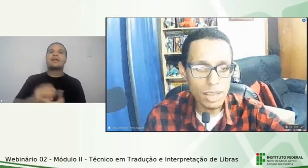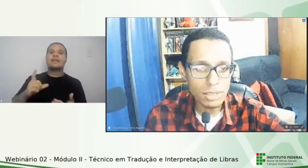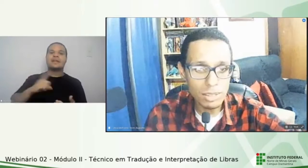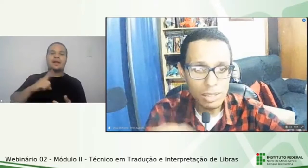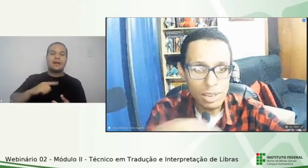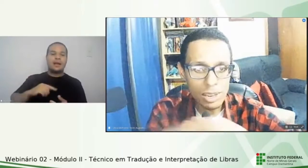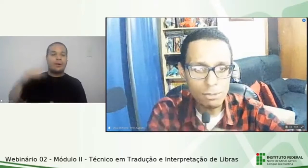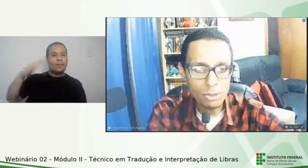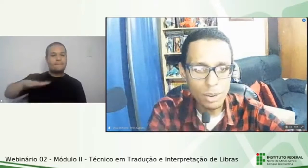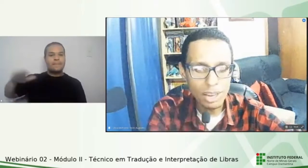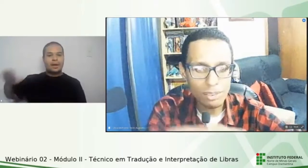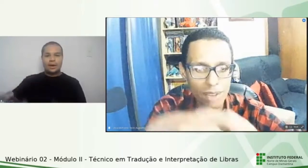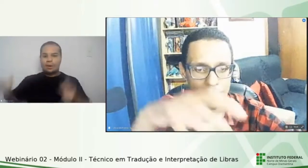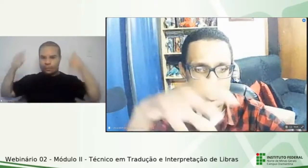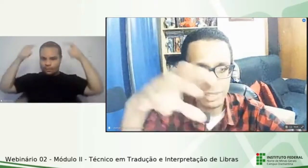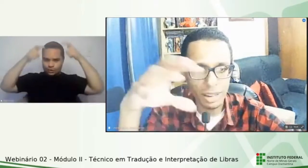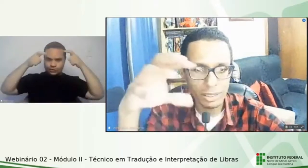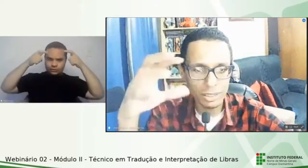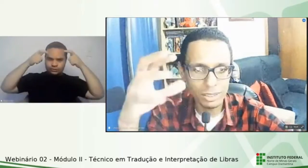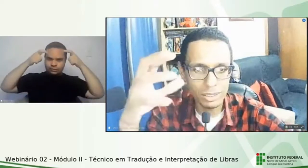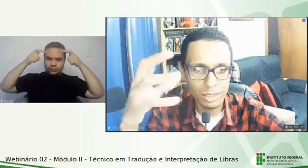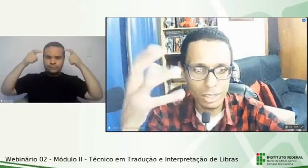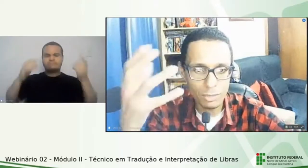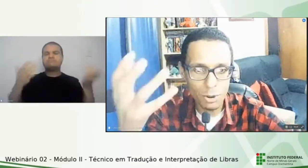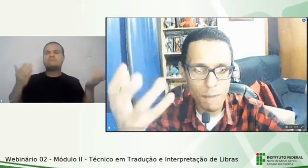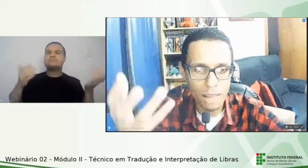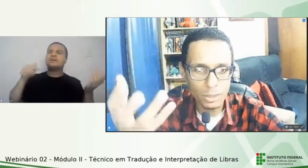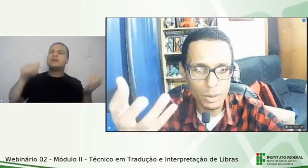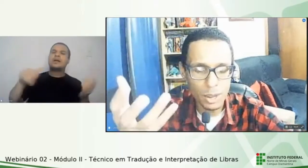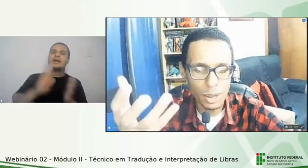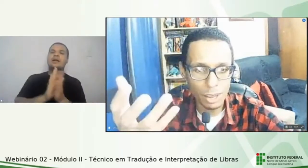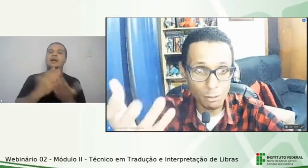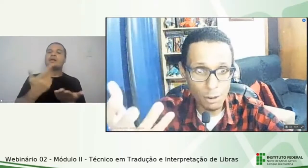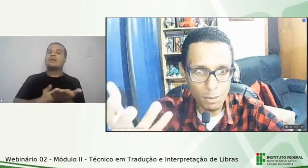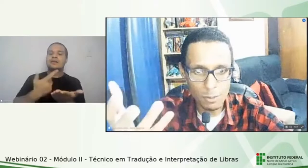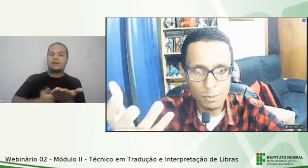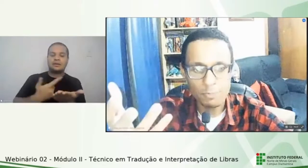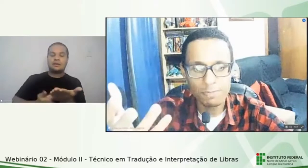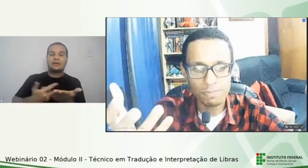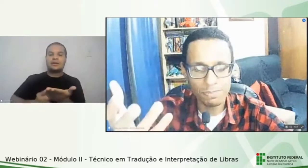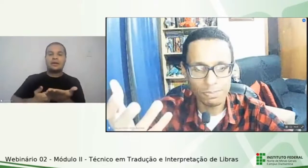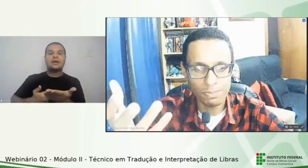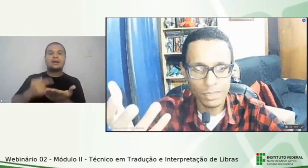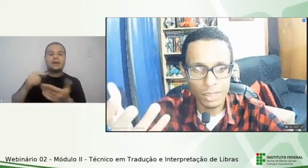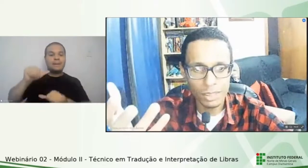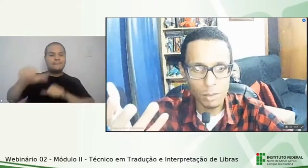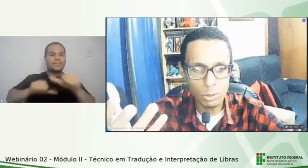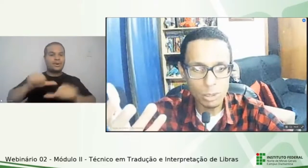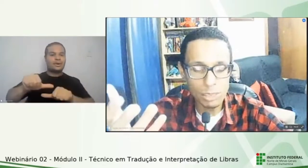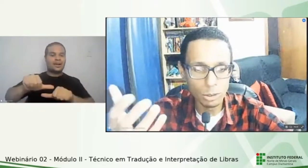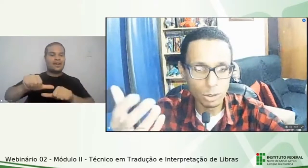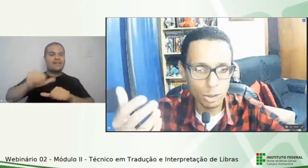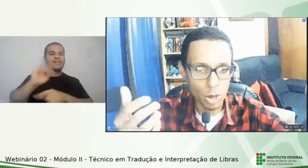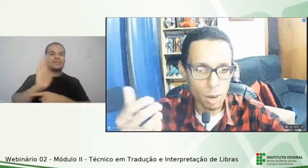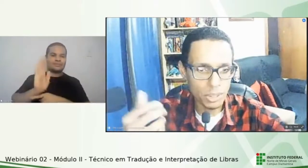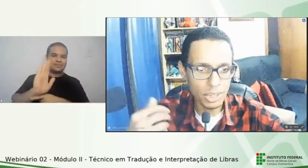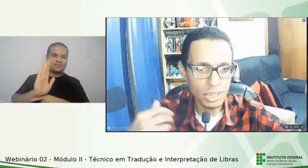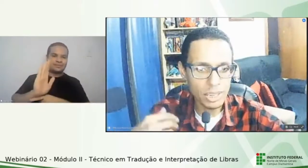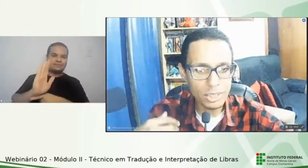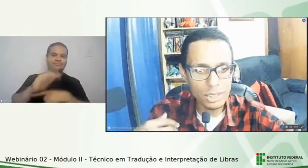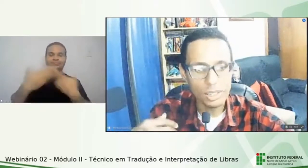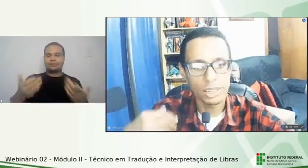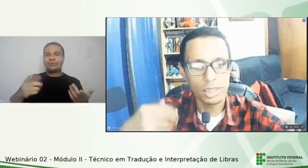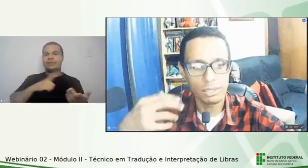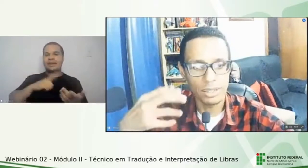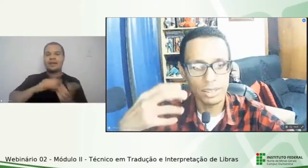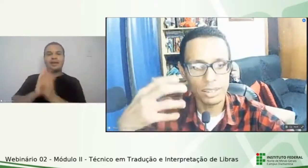e esse livro ele vai ser transformado em filme. Temos o livro Tropa de